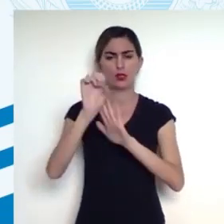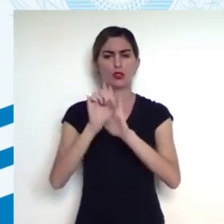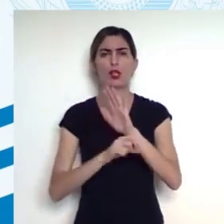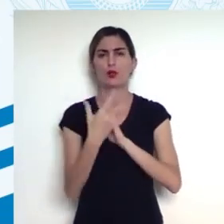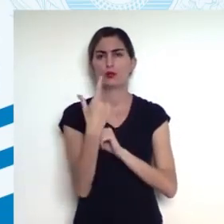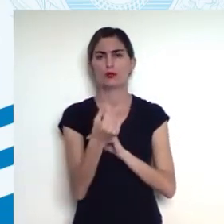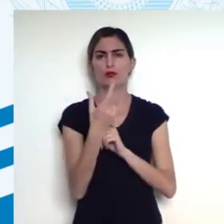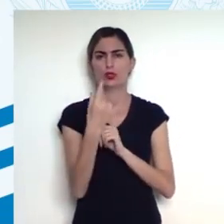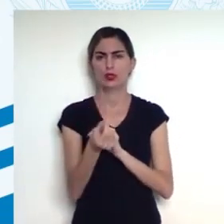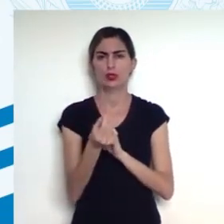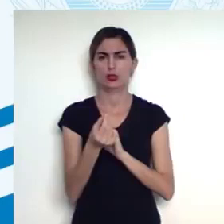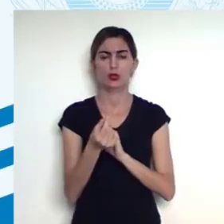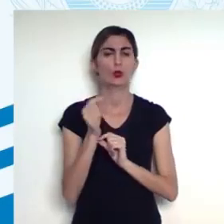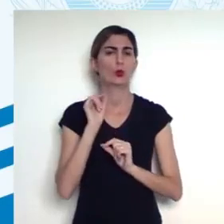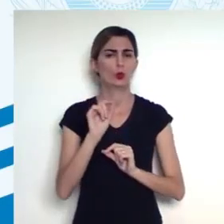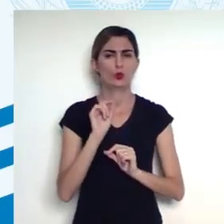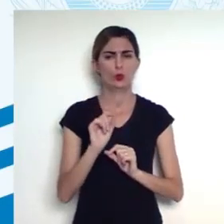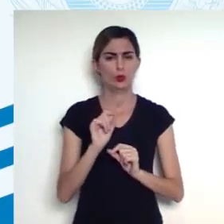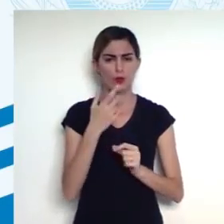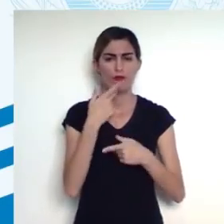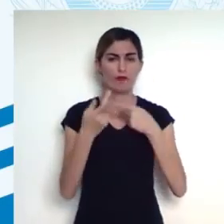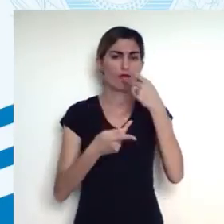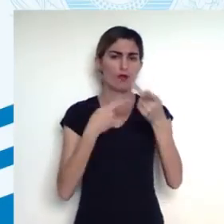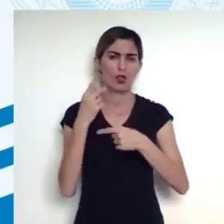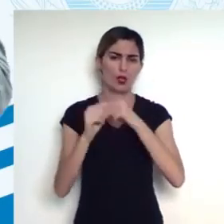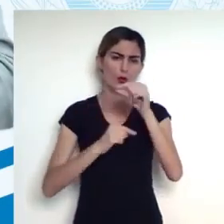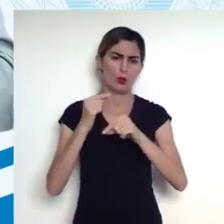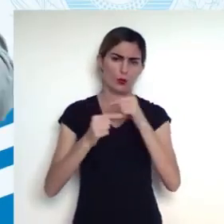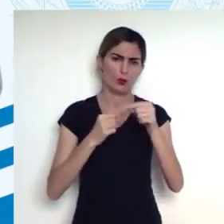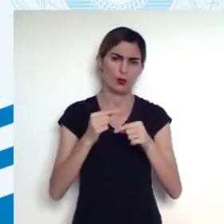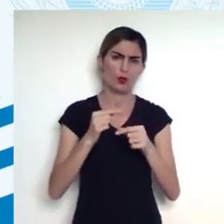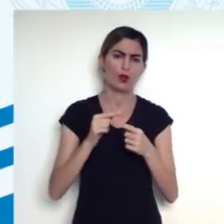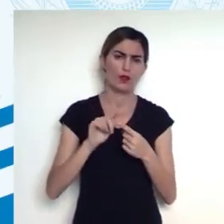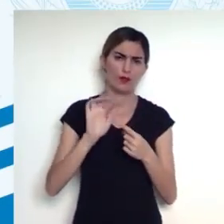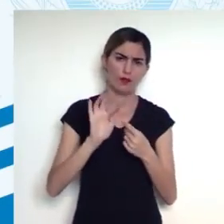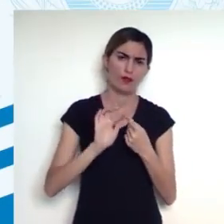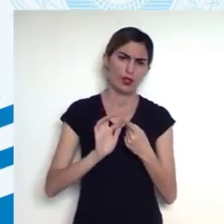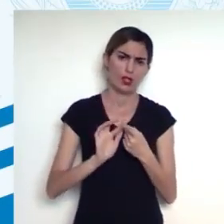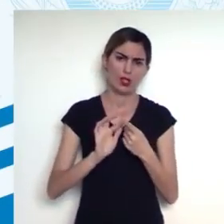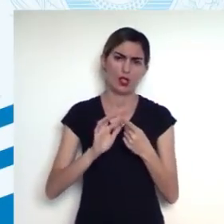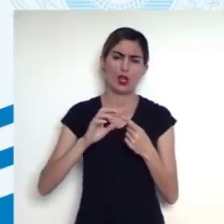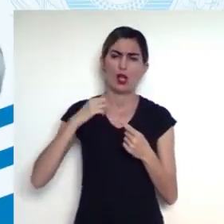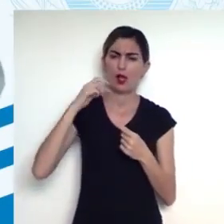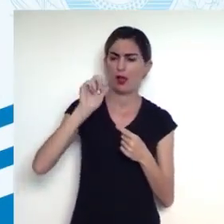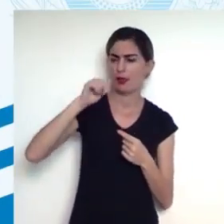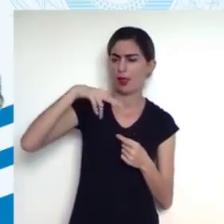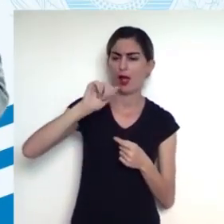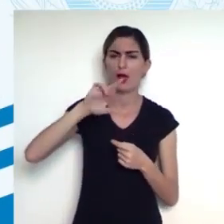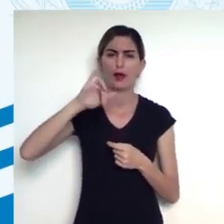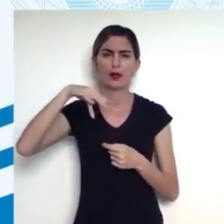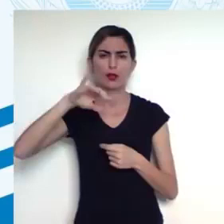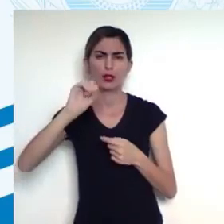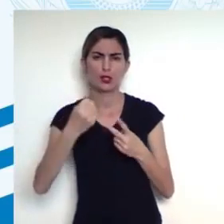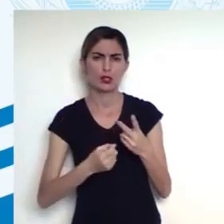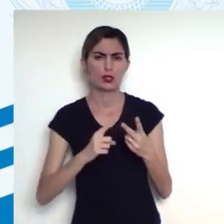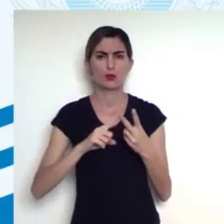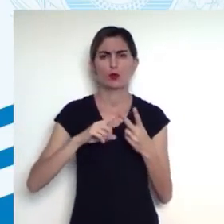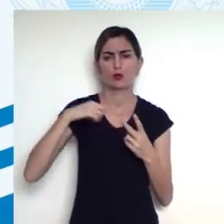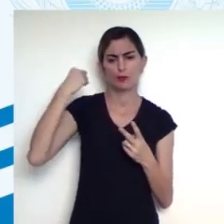do século XX. Ou seja, vamos falar um pouco do feminismo, do anarquismo e